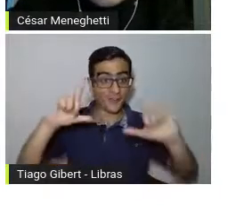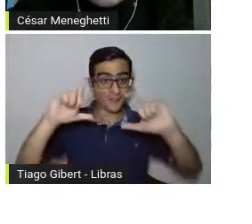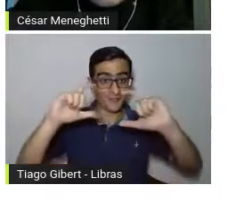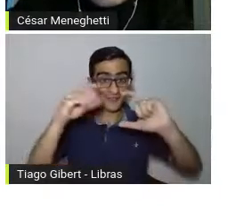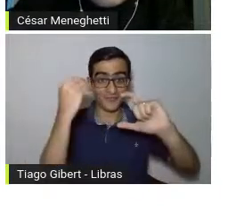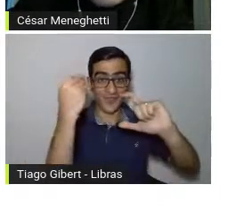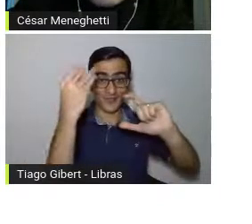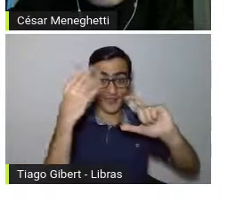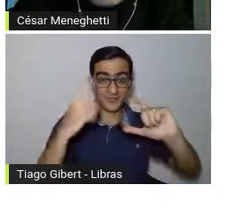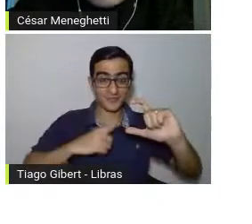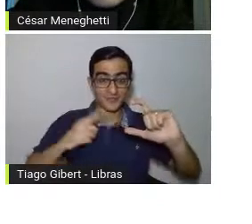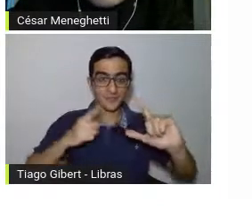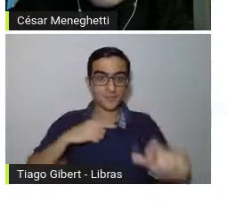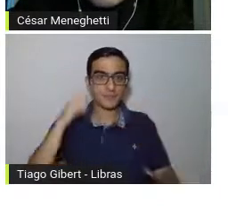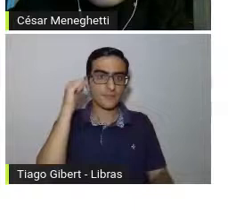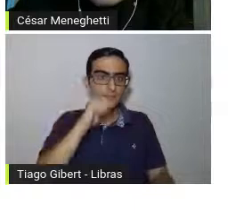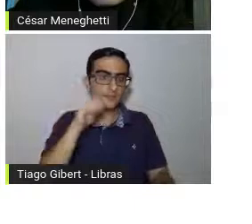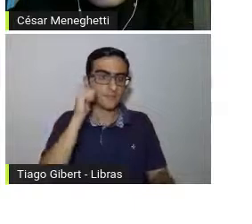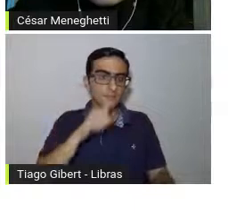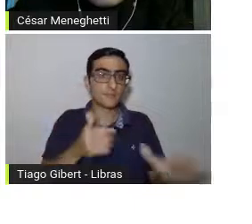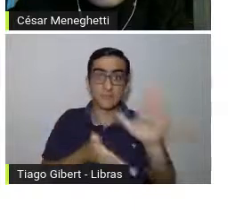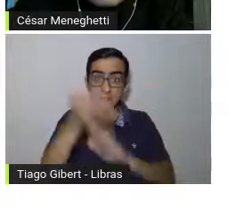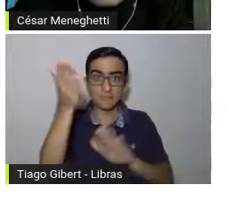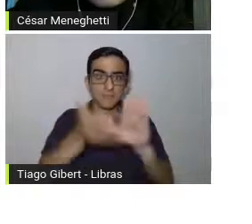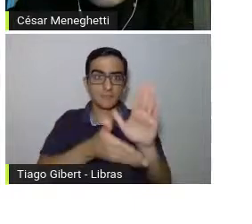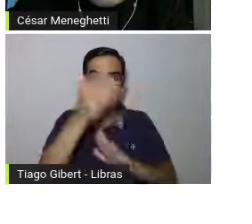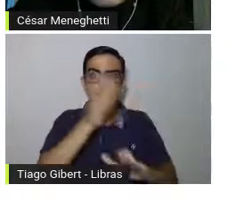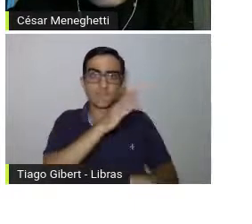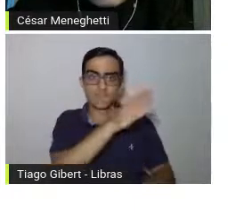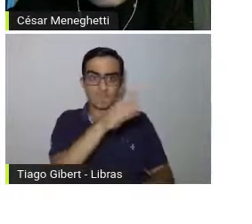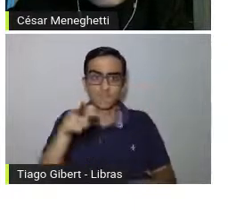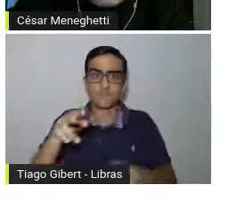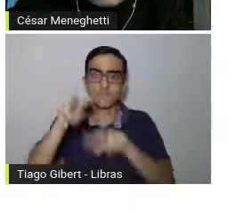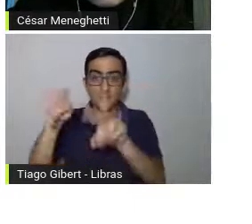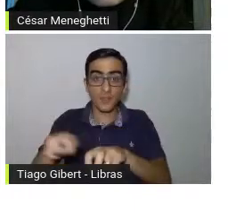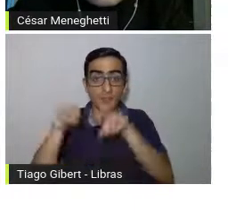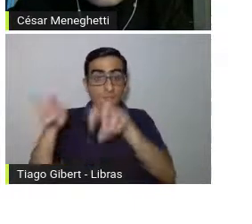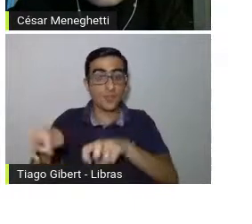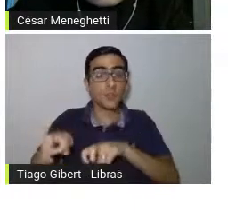que iam nas plantações vestidas